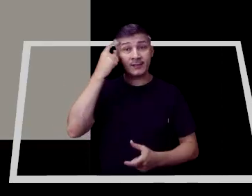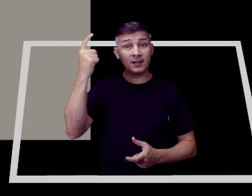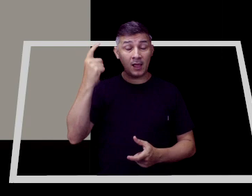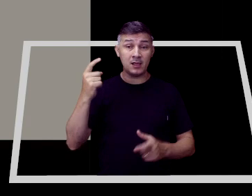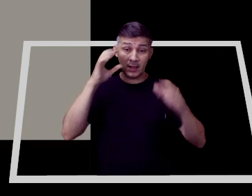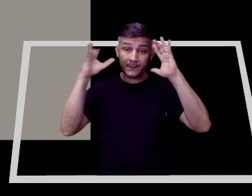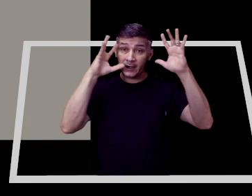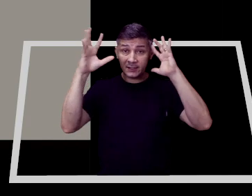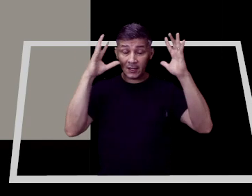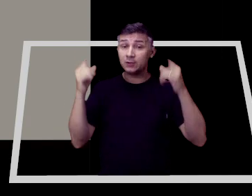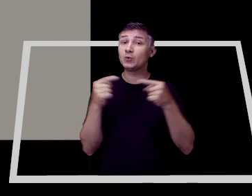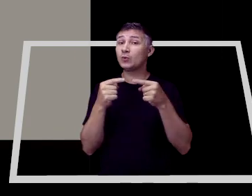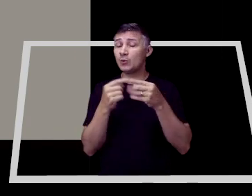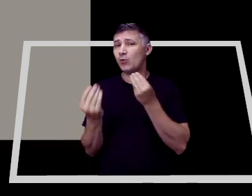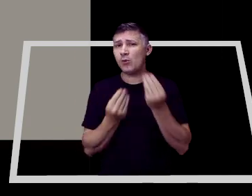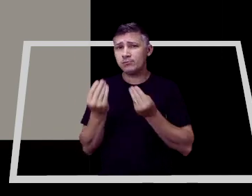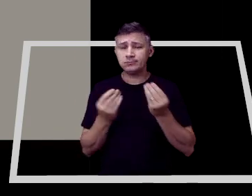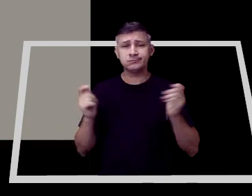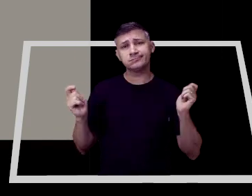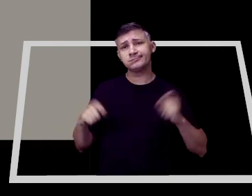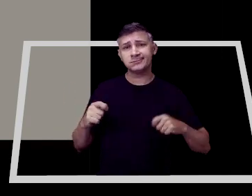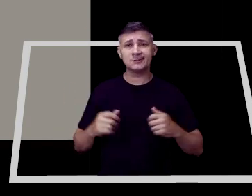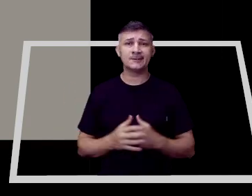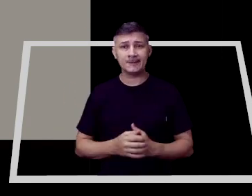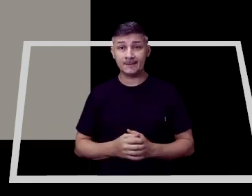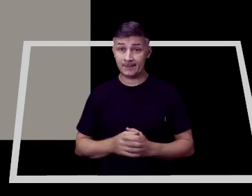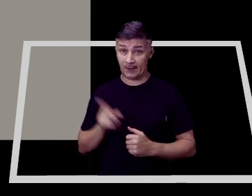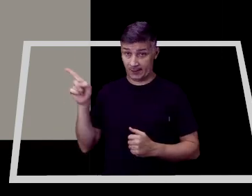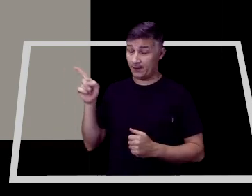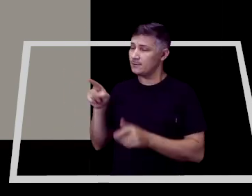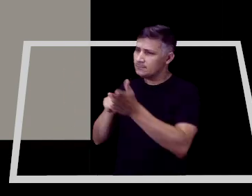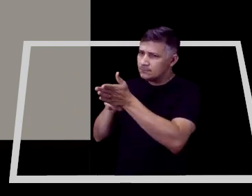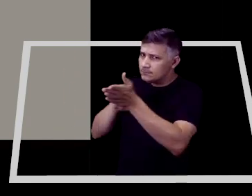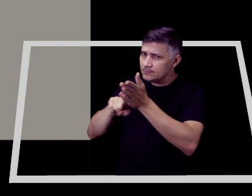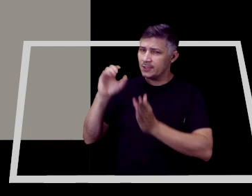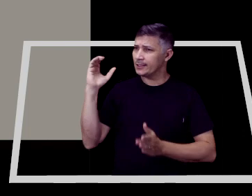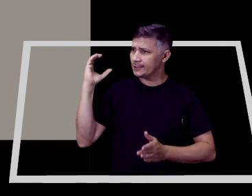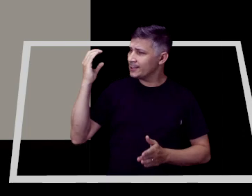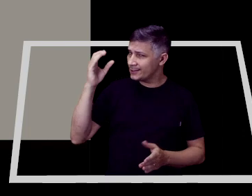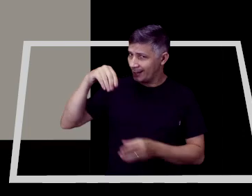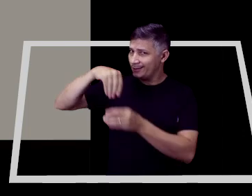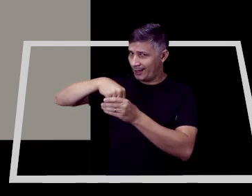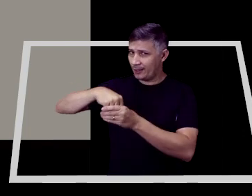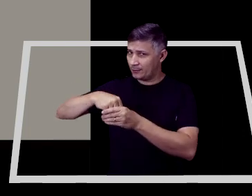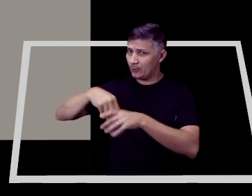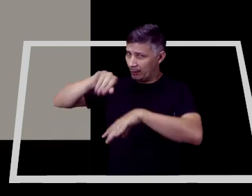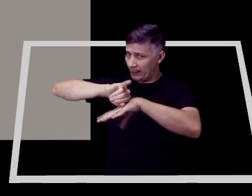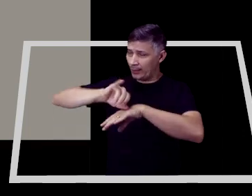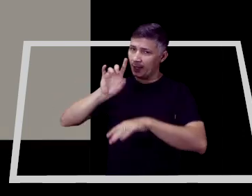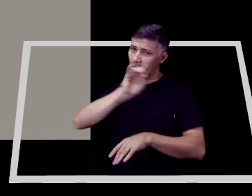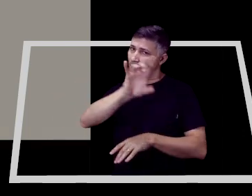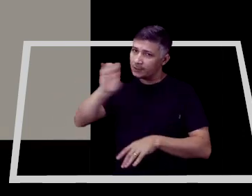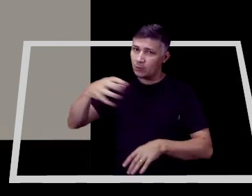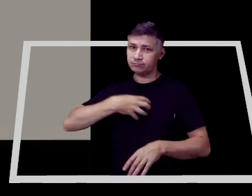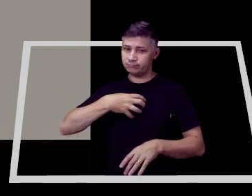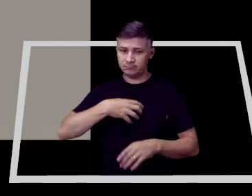toda essa ideia ou imaginando essa imaginação que a investigação científica pode suscitar em